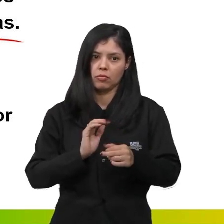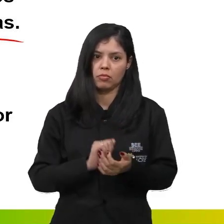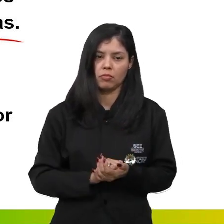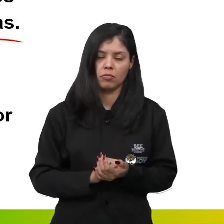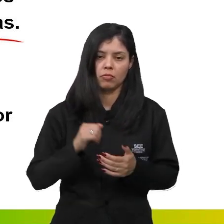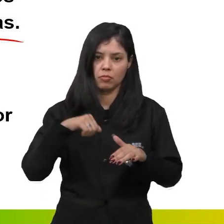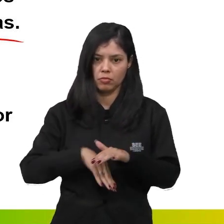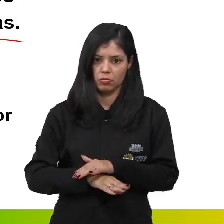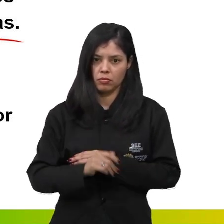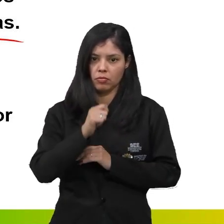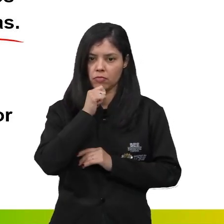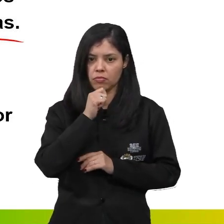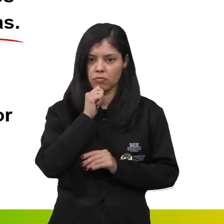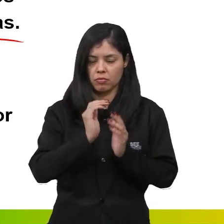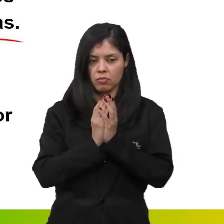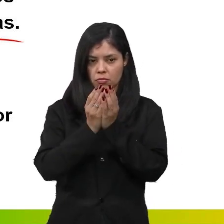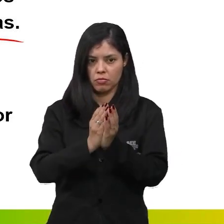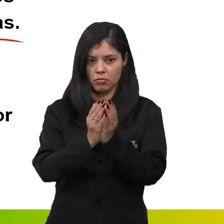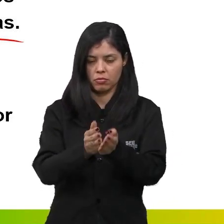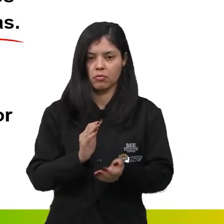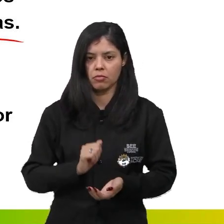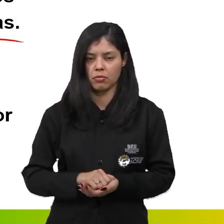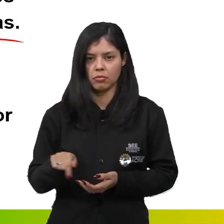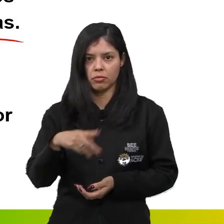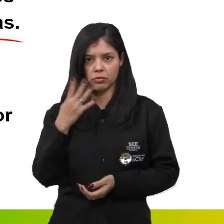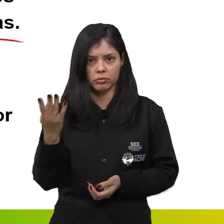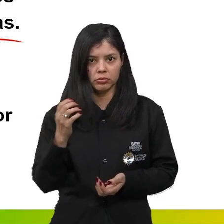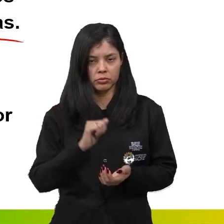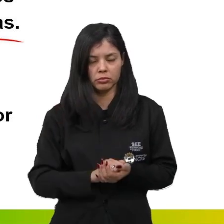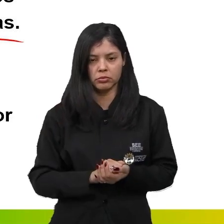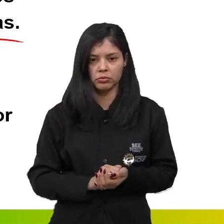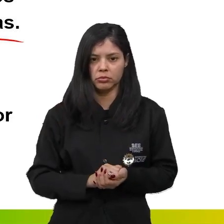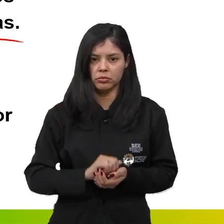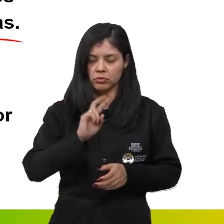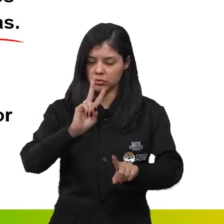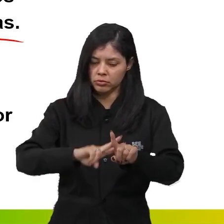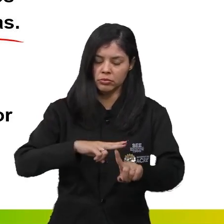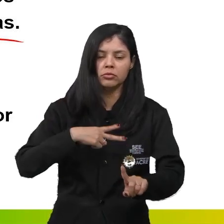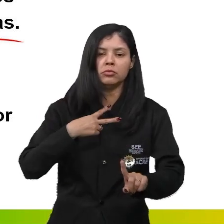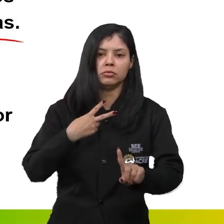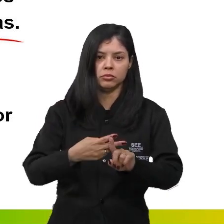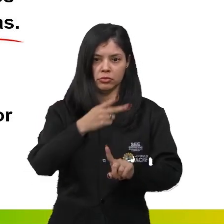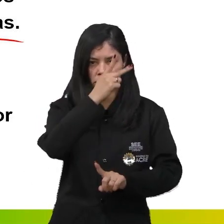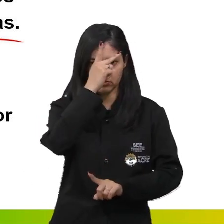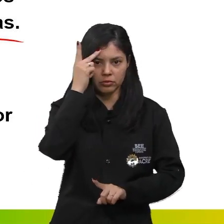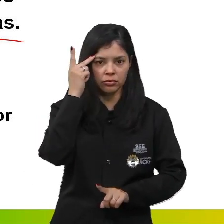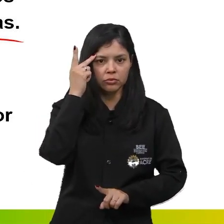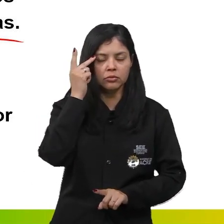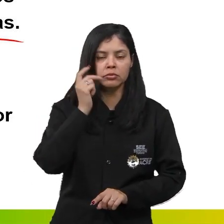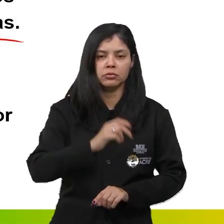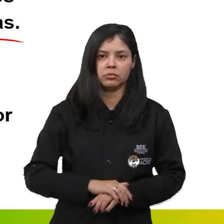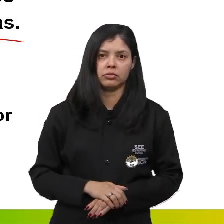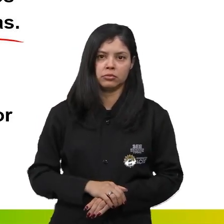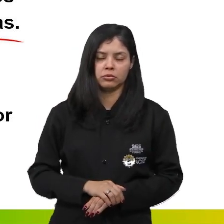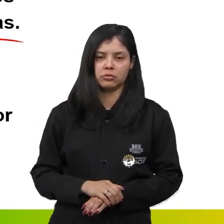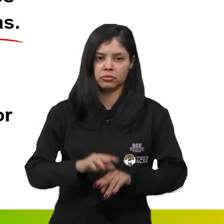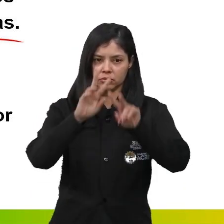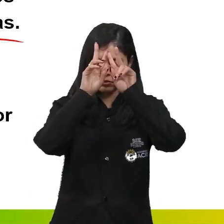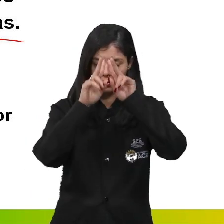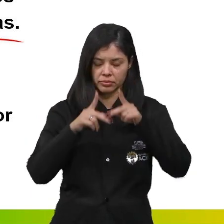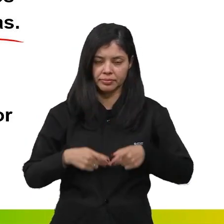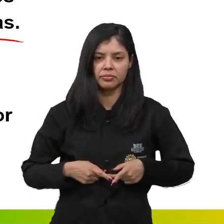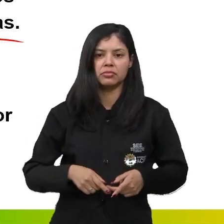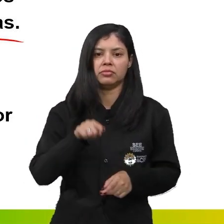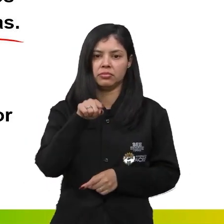porões dos navios, porões que cabiam uma quantidade, transportavam às vezes o dobro de de pessoas e esses seres humanos eram